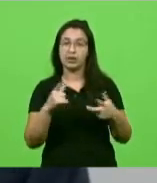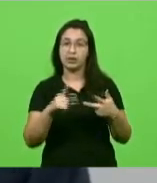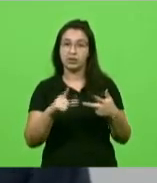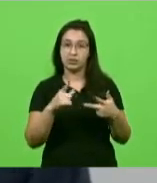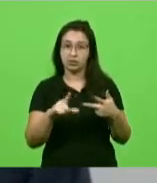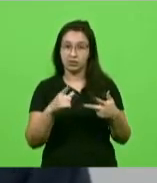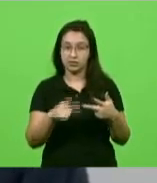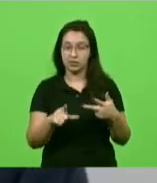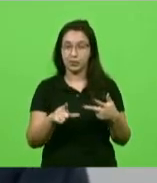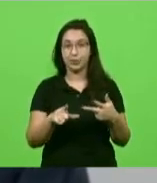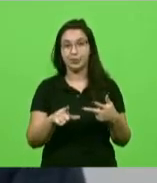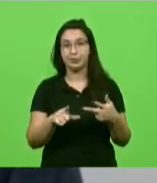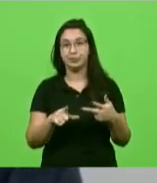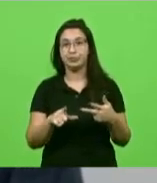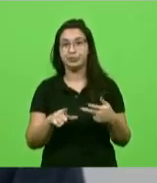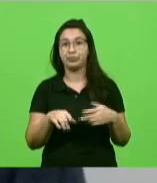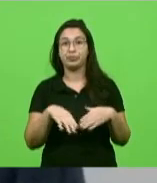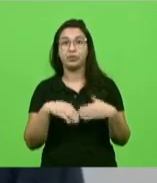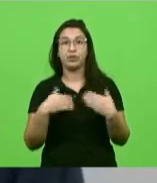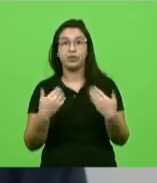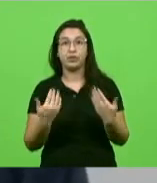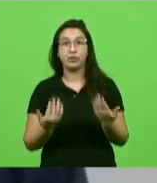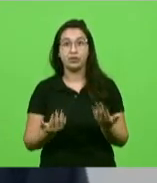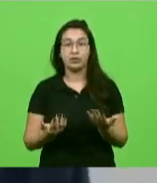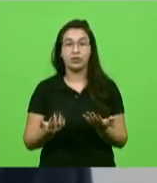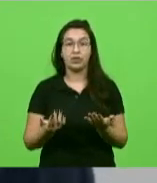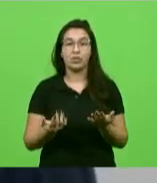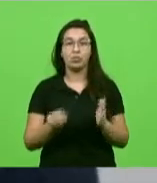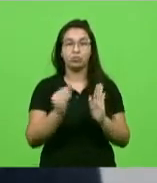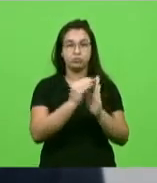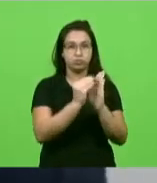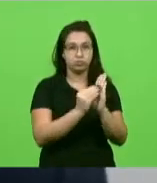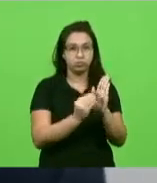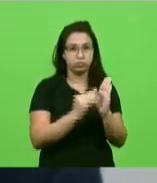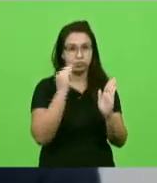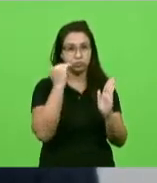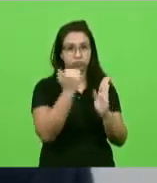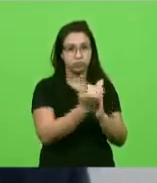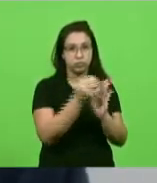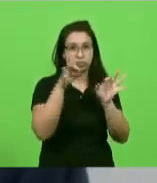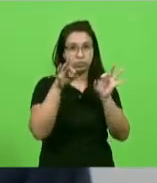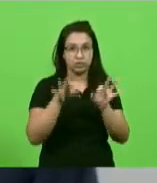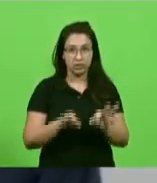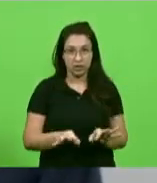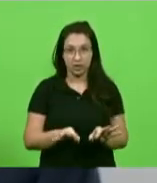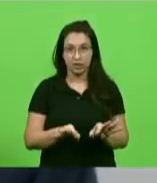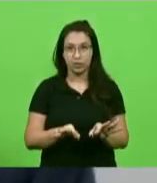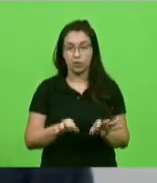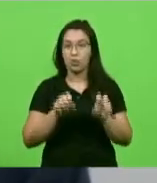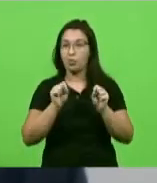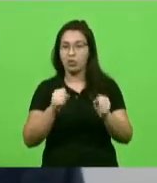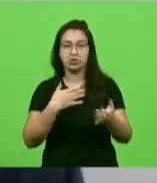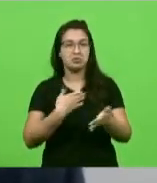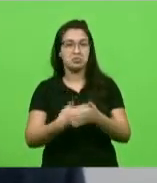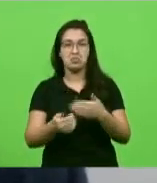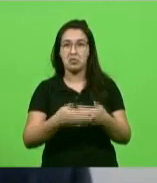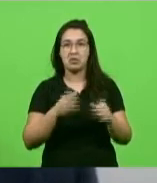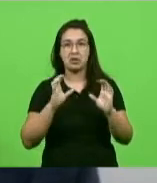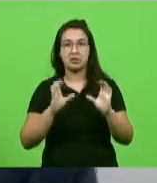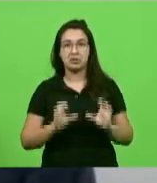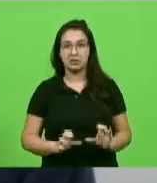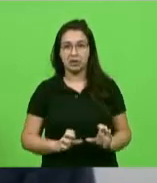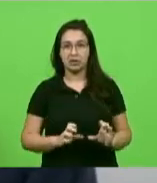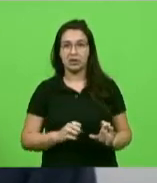infraconstitucional. Portanto, preenchido determinados requisitos objetivos quanto à titularidade da ação, pode qualquer cidadão